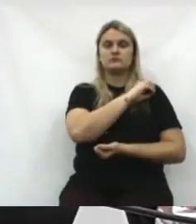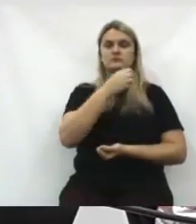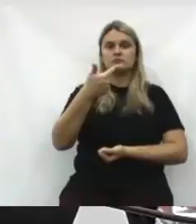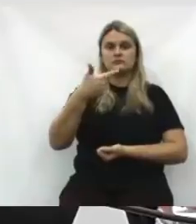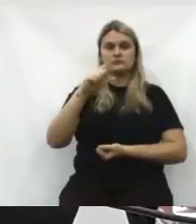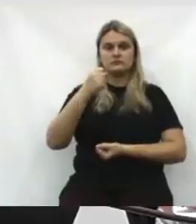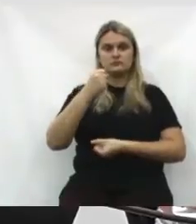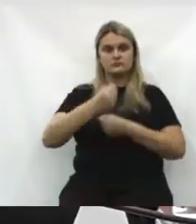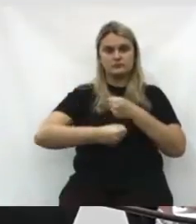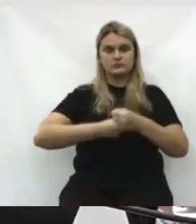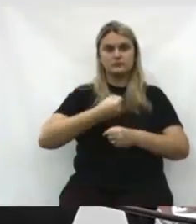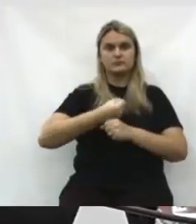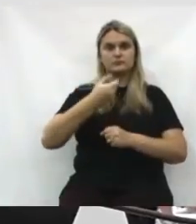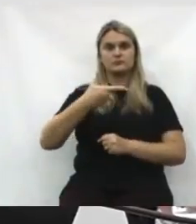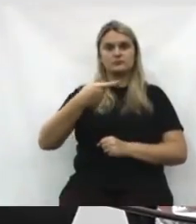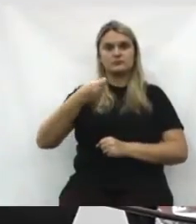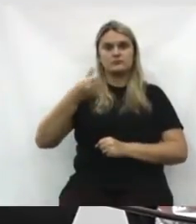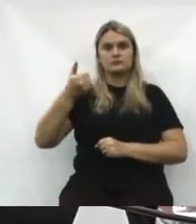Aprovado o requerimento número